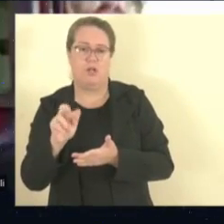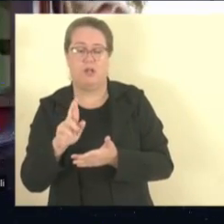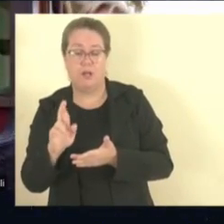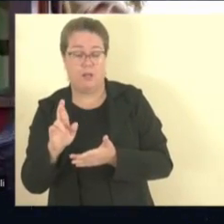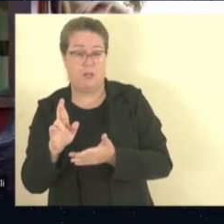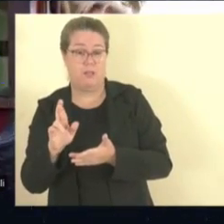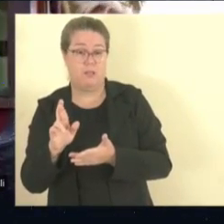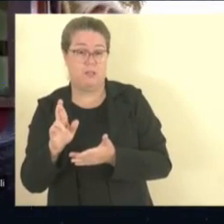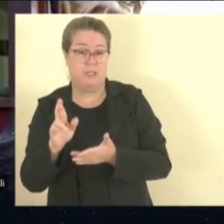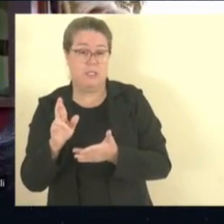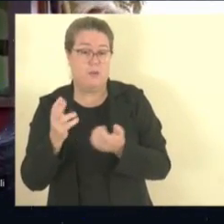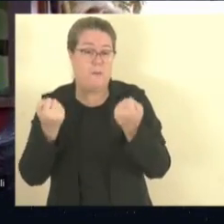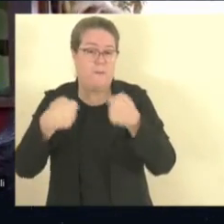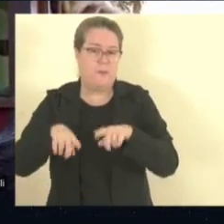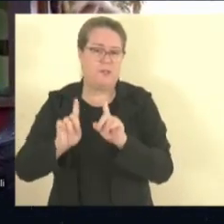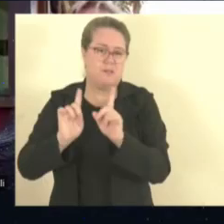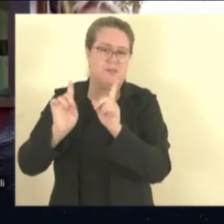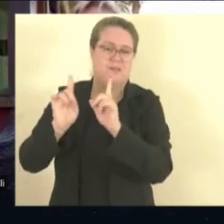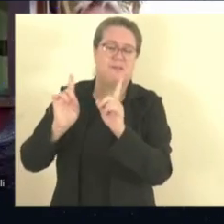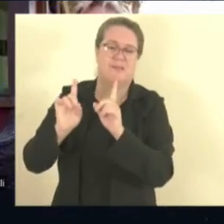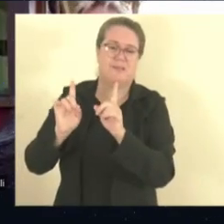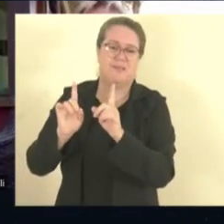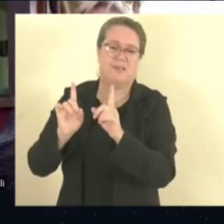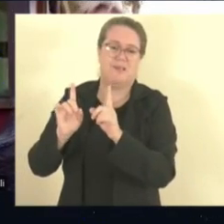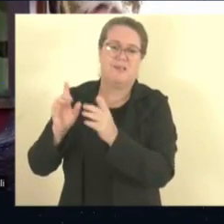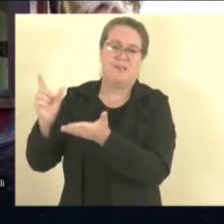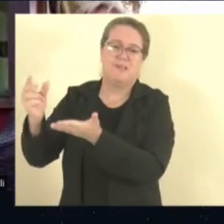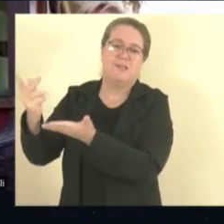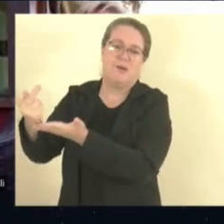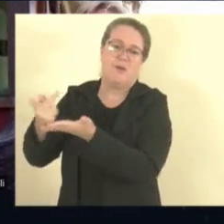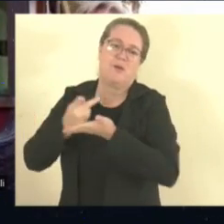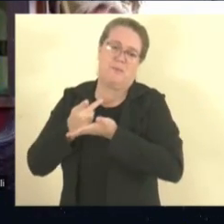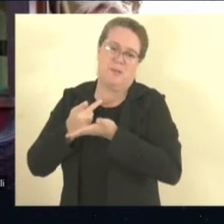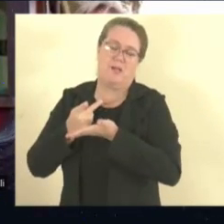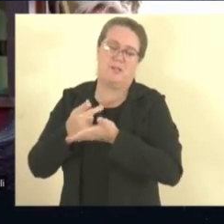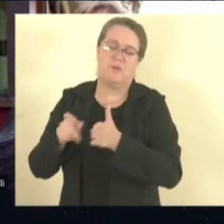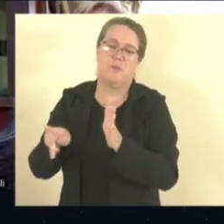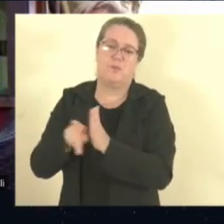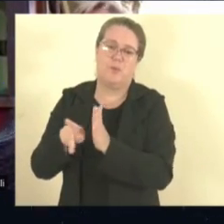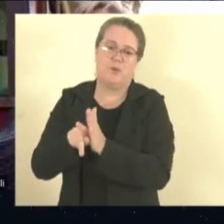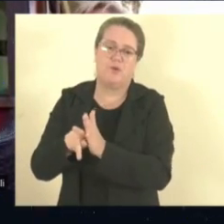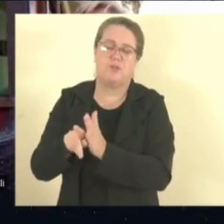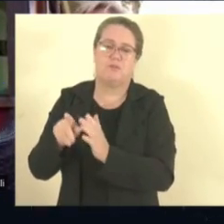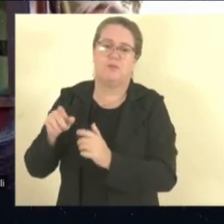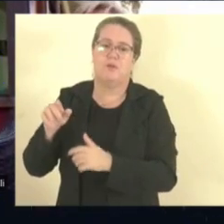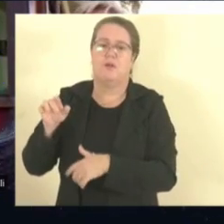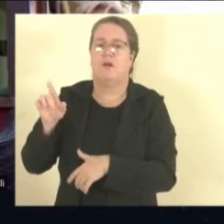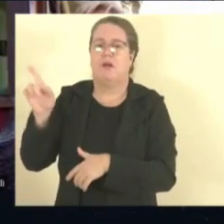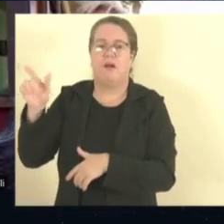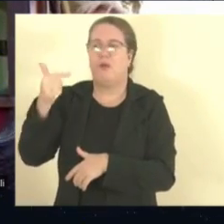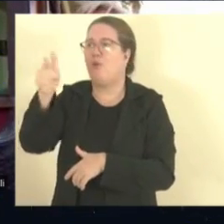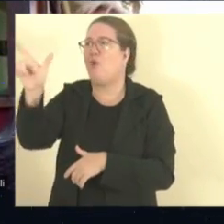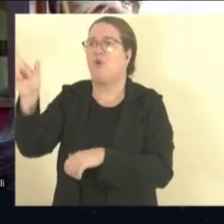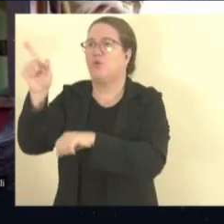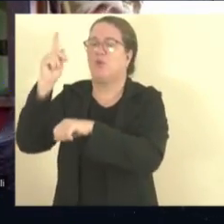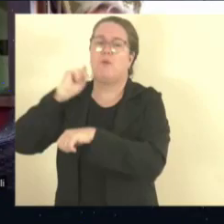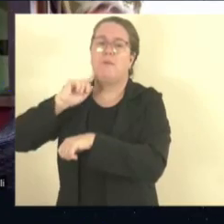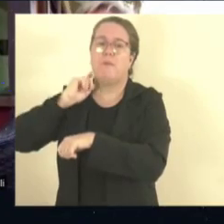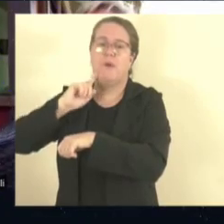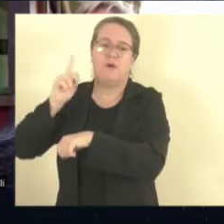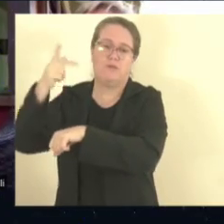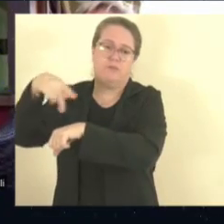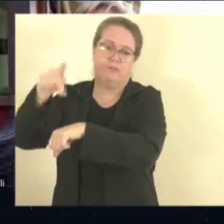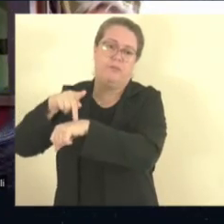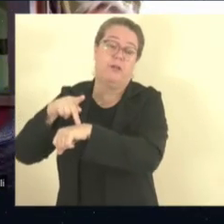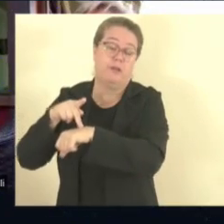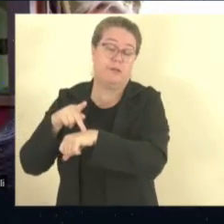necessitar de um empréstimo do Banco Interamericano de Desenvolvimento. Aí os deputados podem se perguntar, uai, mas se tem o dinheiro para fazer, por que que o Estado está